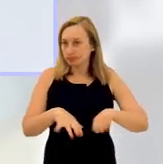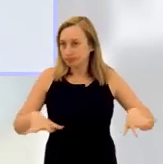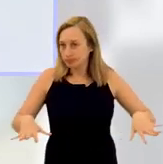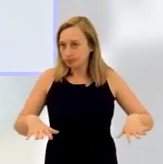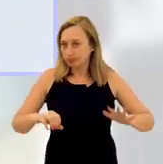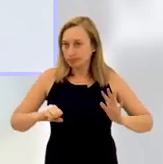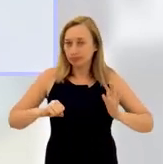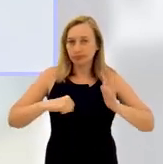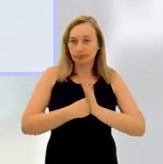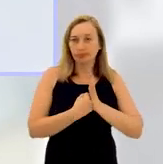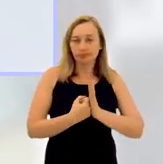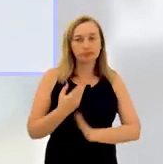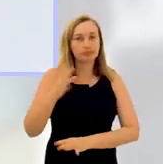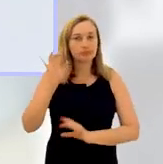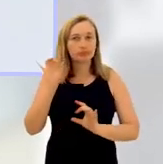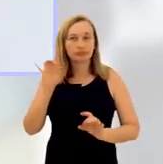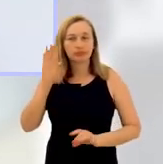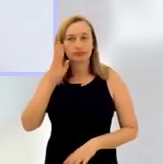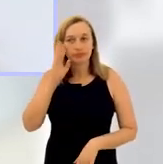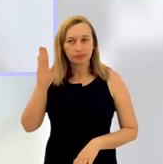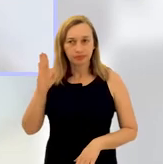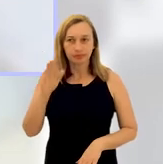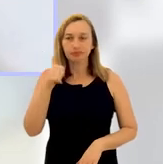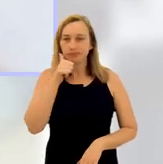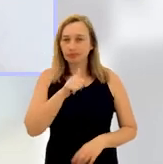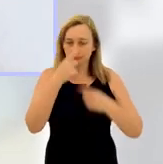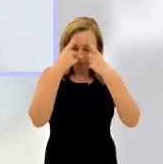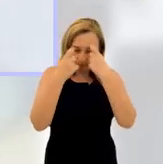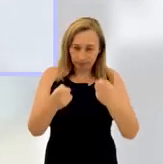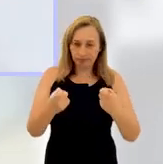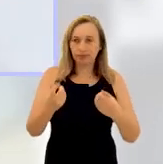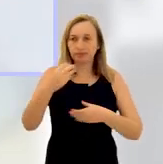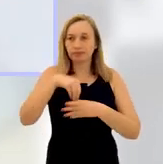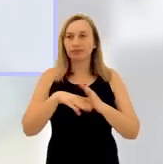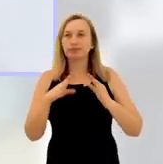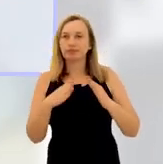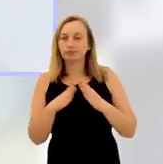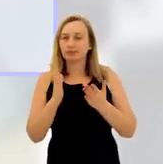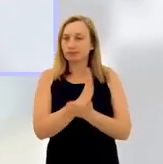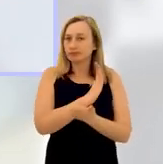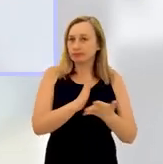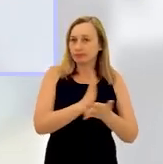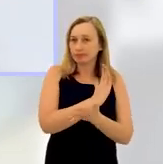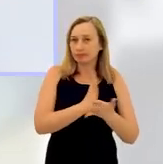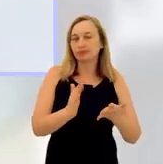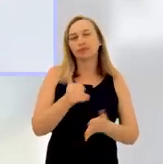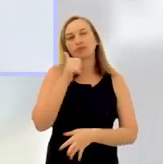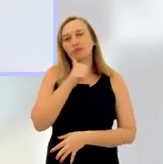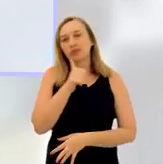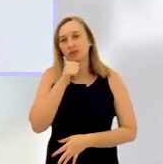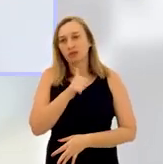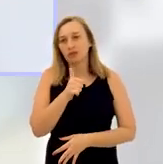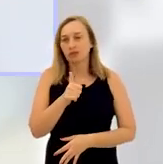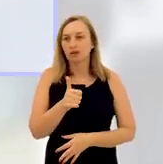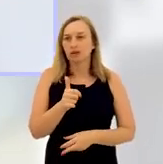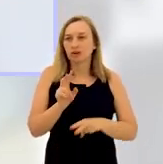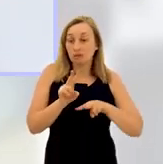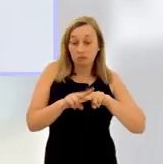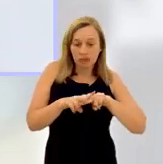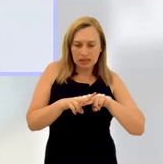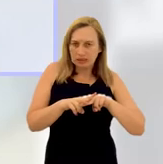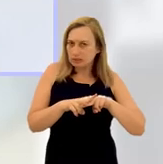A pandemia impactou especialmente as mulheres vítimas de violência doméstica familiar, e muitas das vezes as mulheres estão